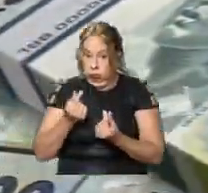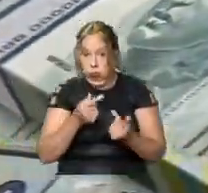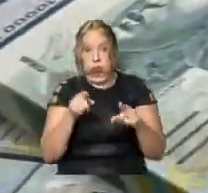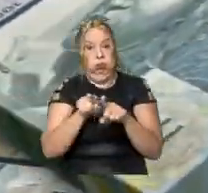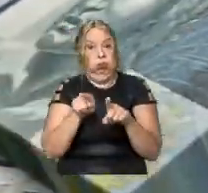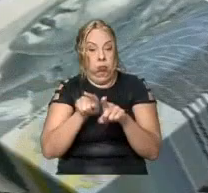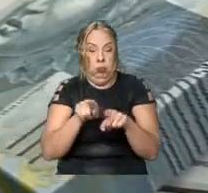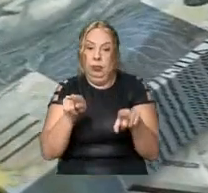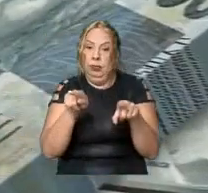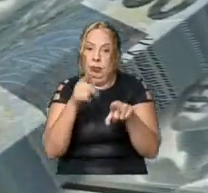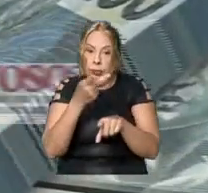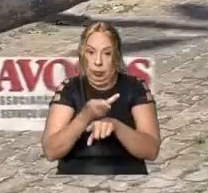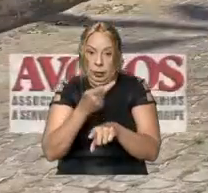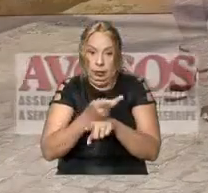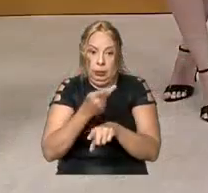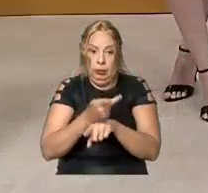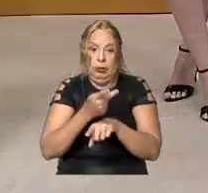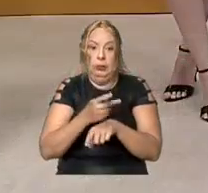dinheiro nessa premiação.